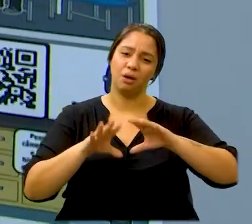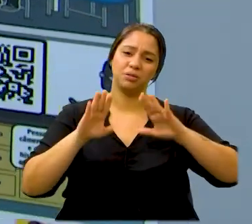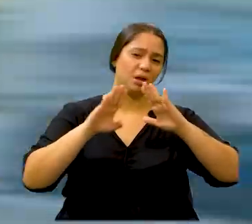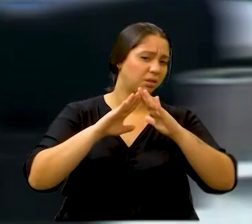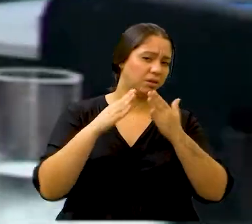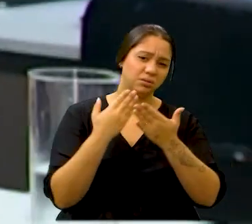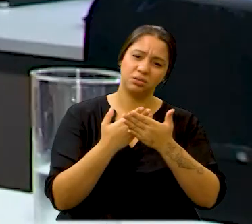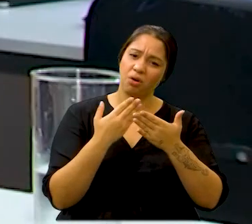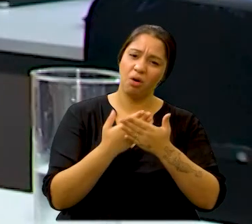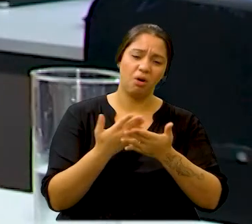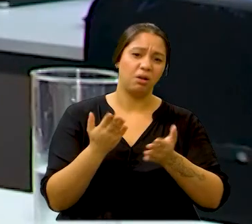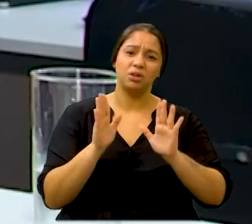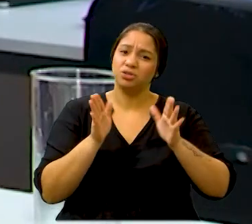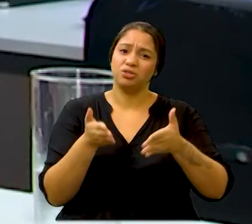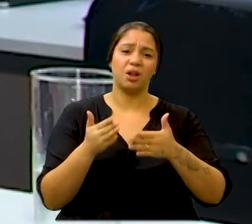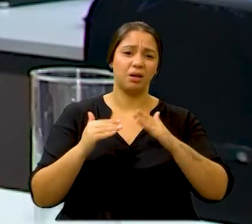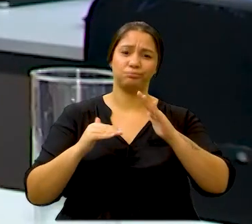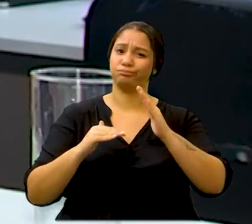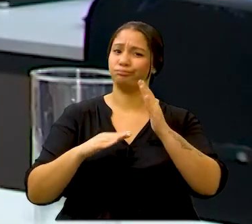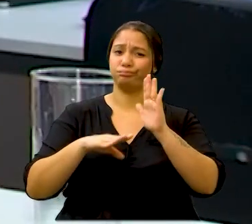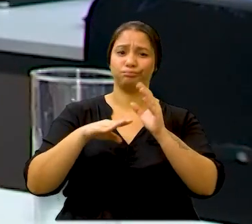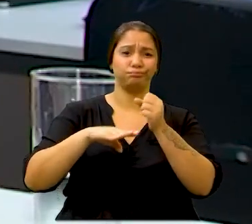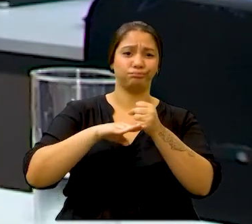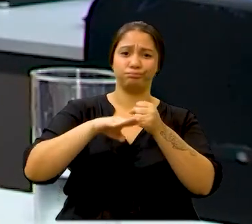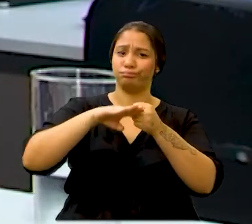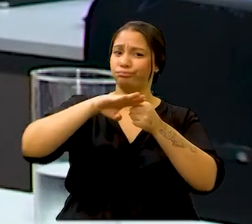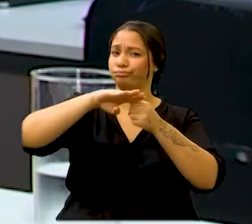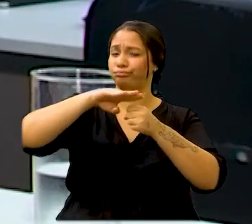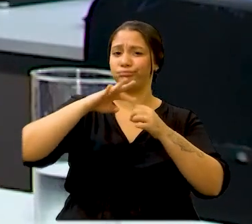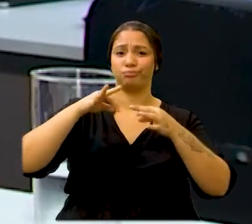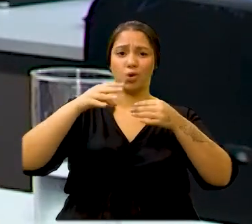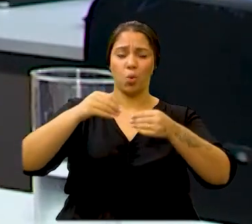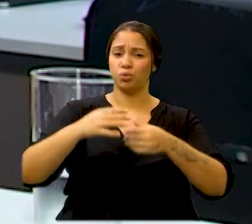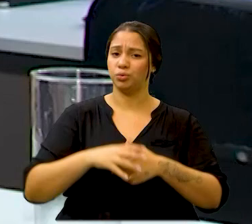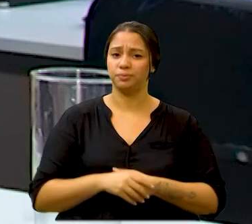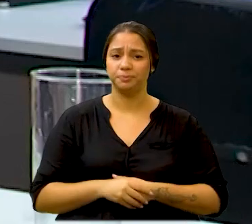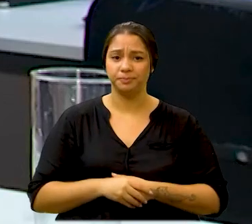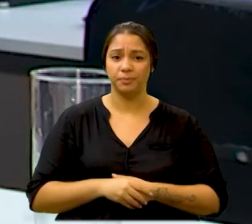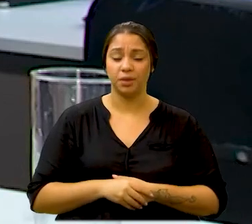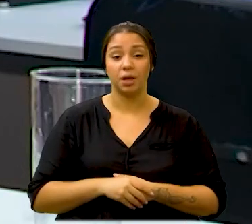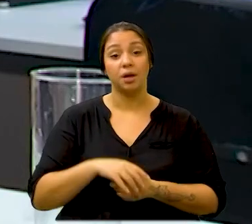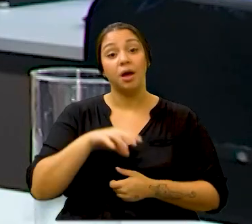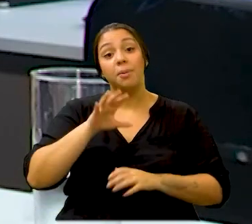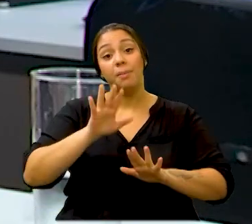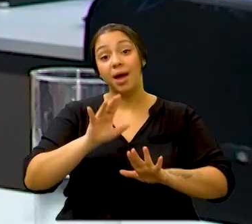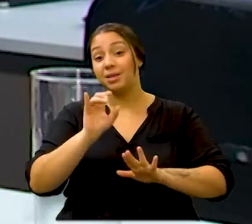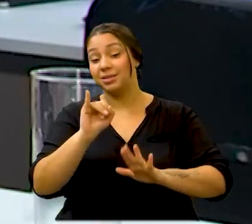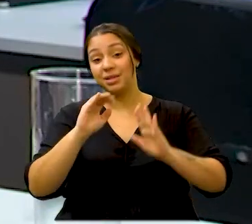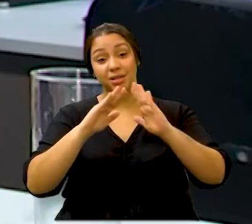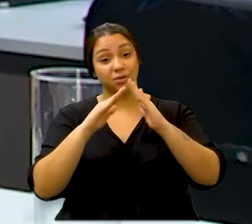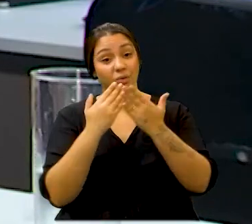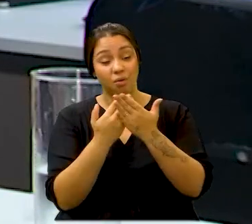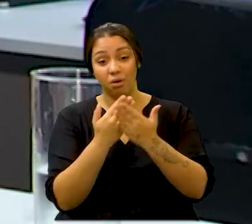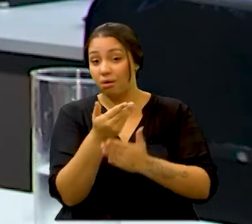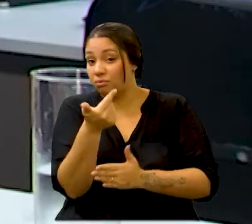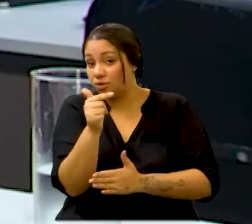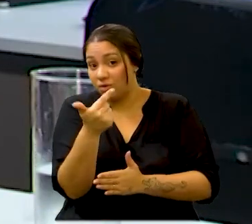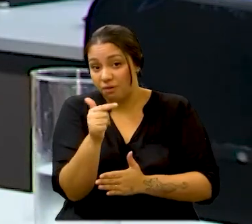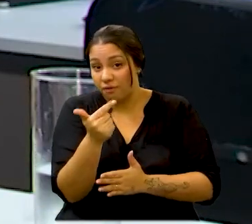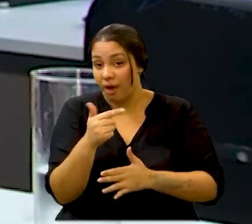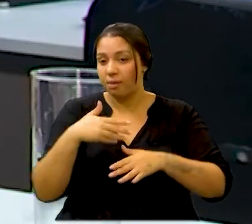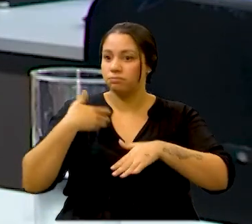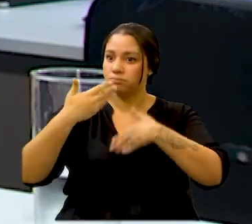de educação, nas escolas, dos mais diversos níveis. Mas, sem a escola, sem a produção